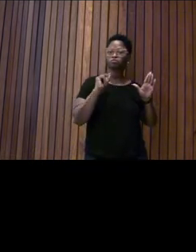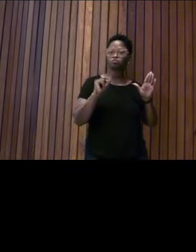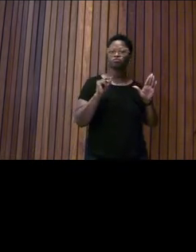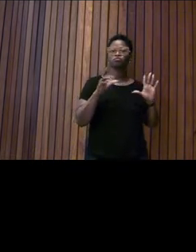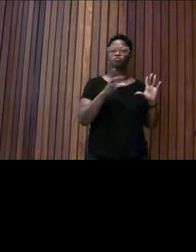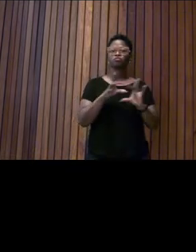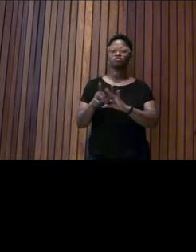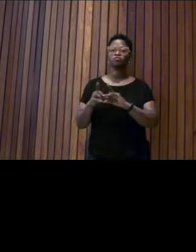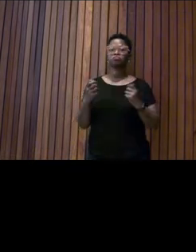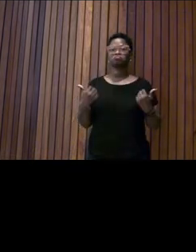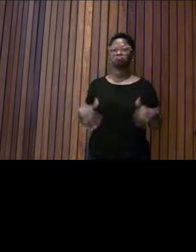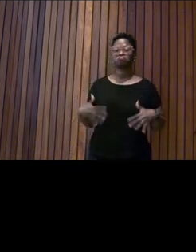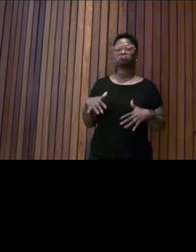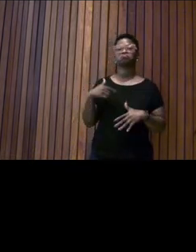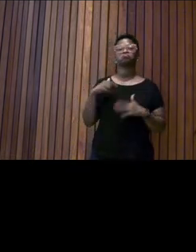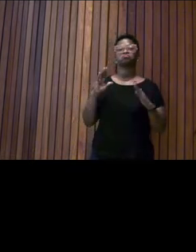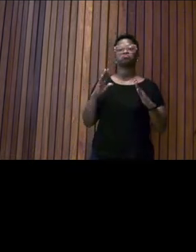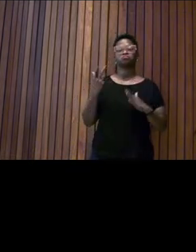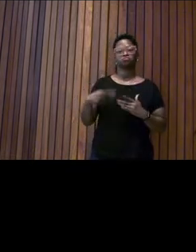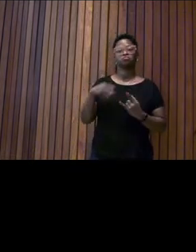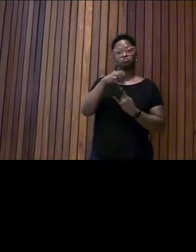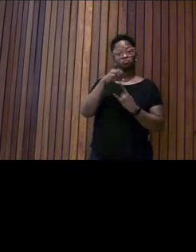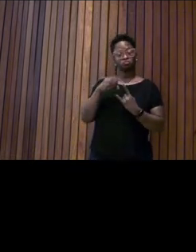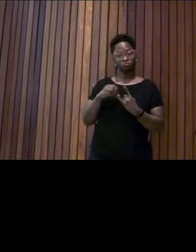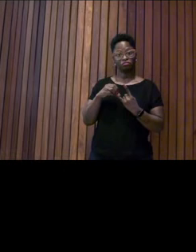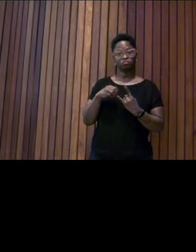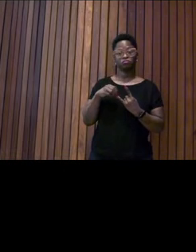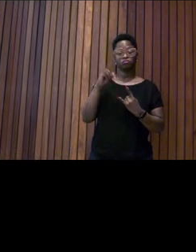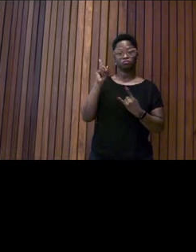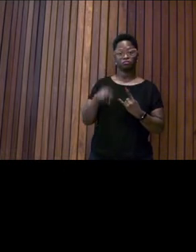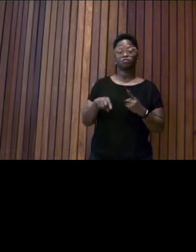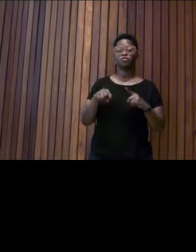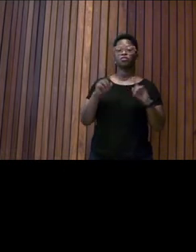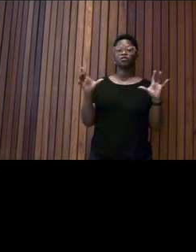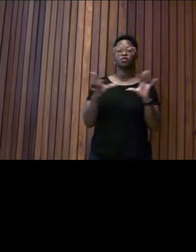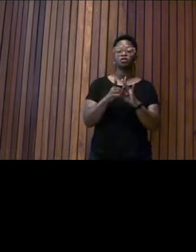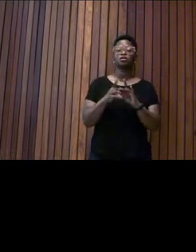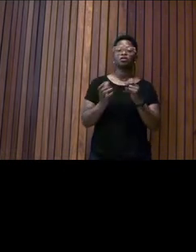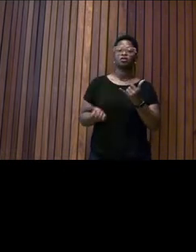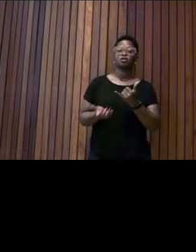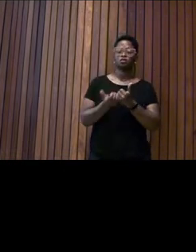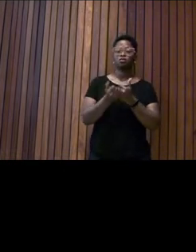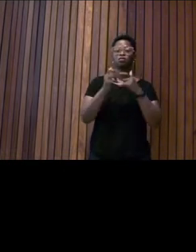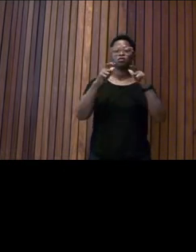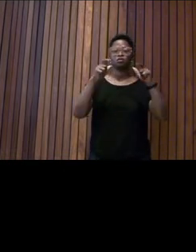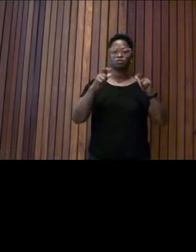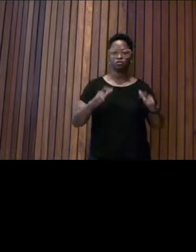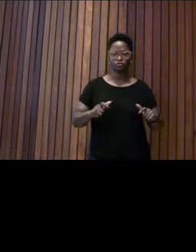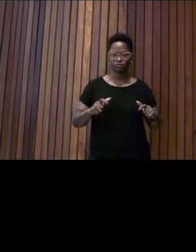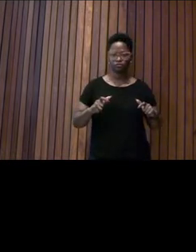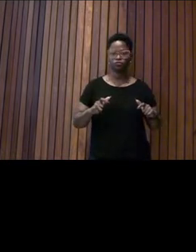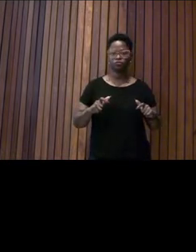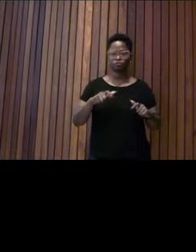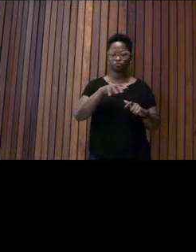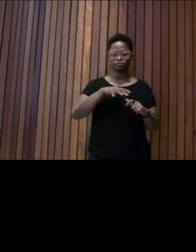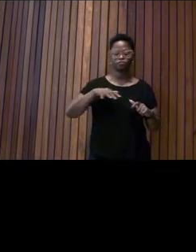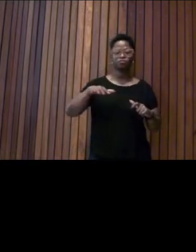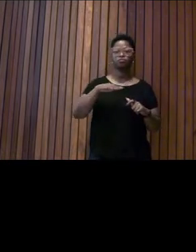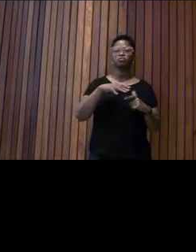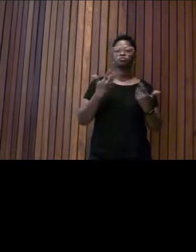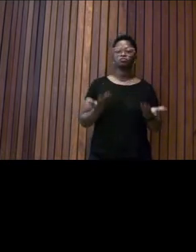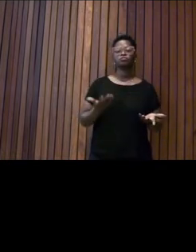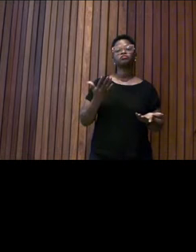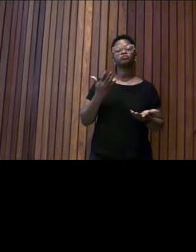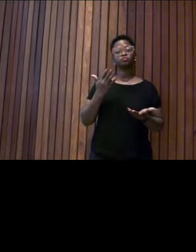contexto super precioso para casa, né, Mestre de Ofícios, com essa relação entre patrimônio e território. Né? Então, né, para